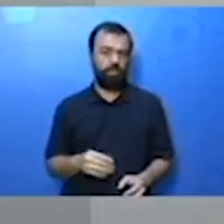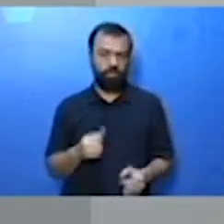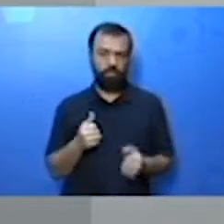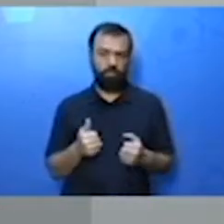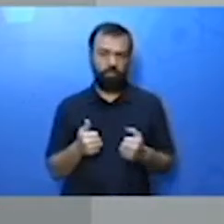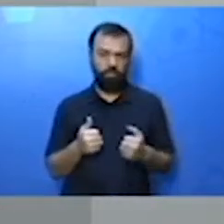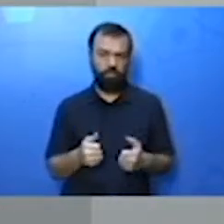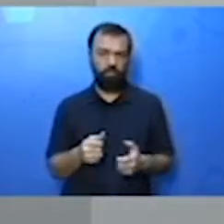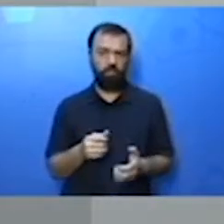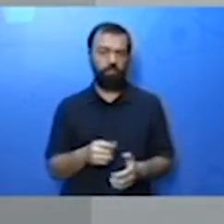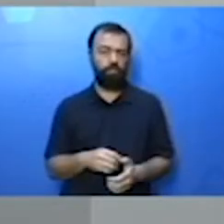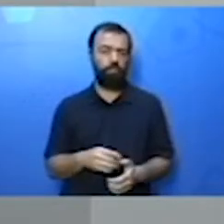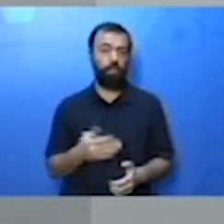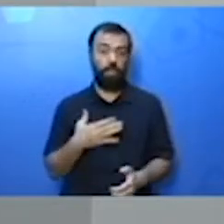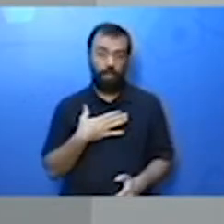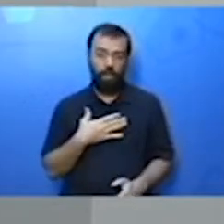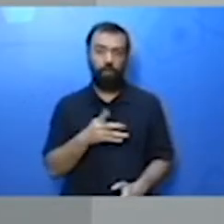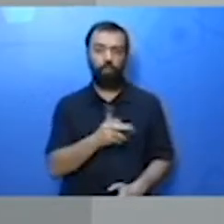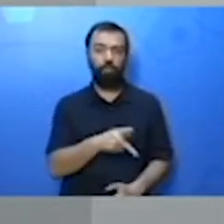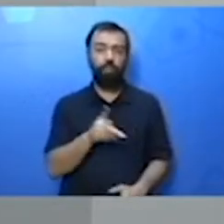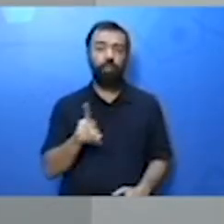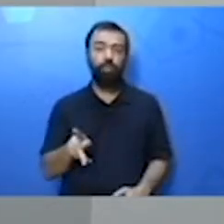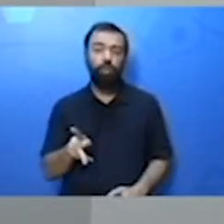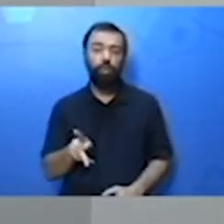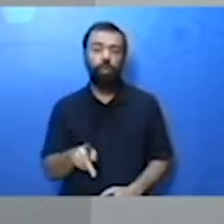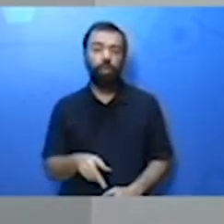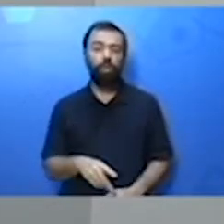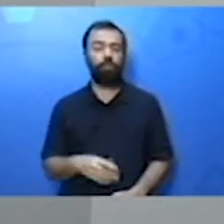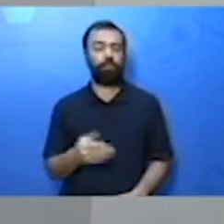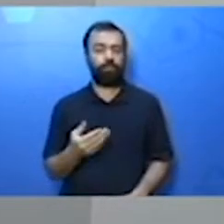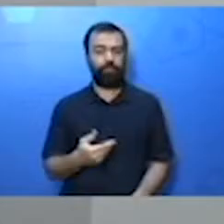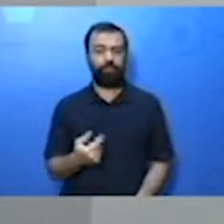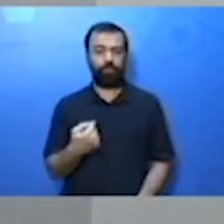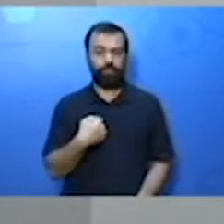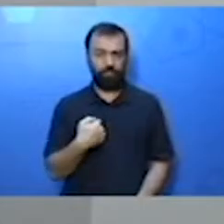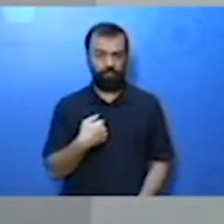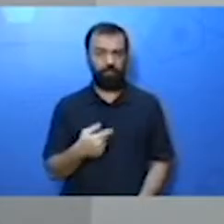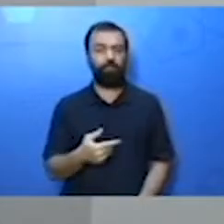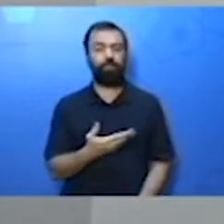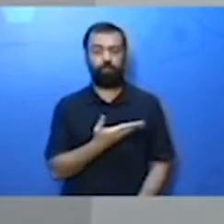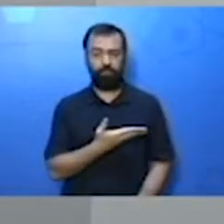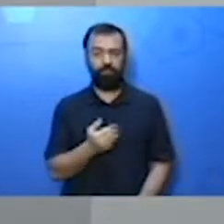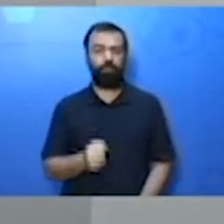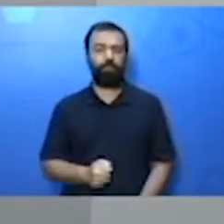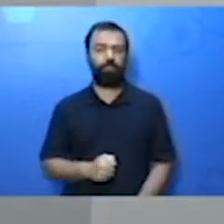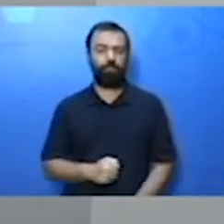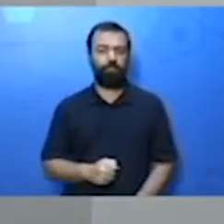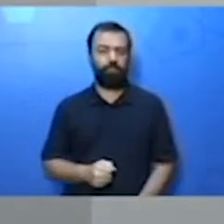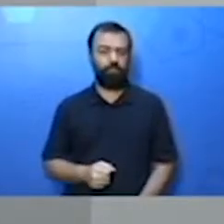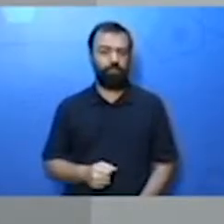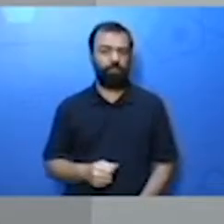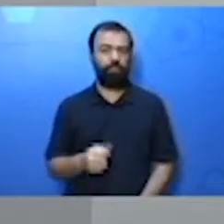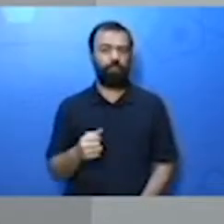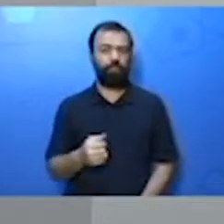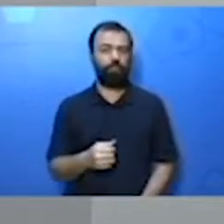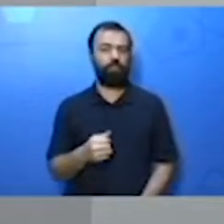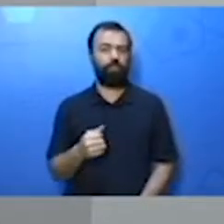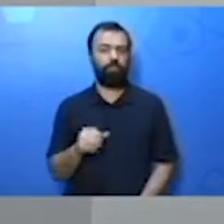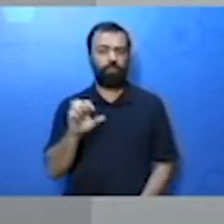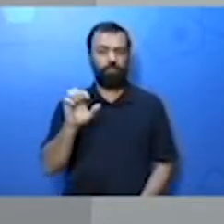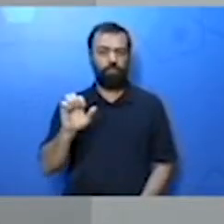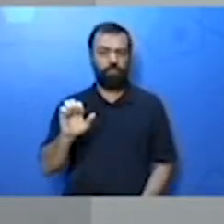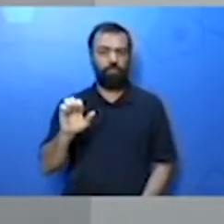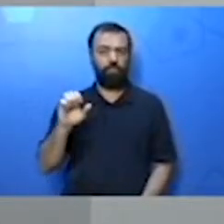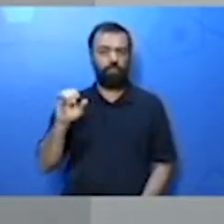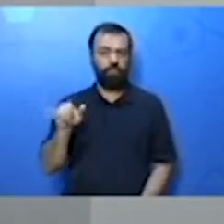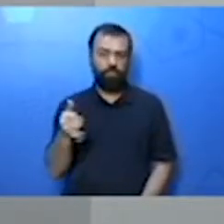eu sou a professora Cláudia Gonçalves Pena, o intérprete de Libras Rafael Justus, termos 1 e 2. Nós